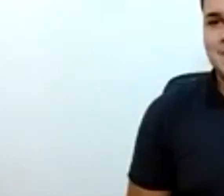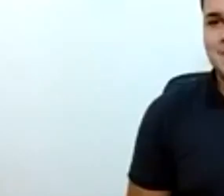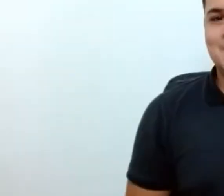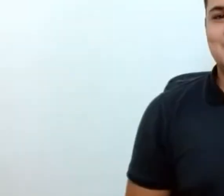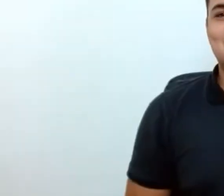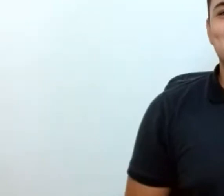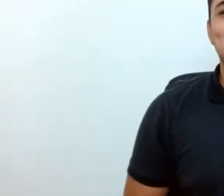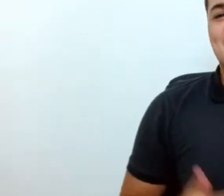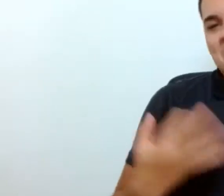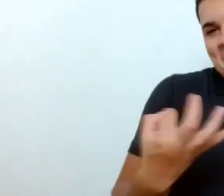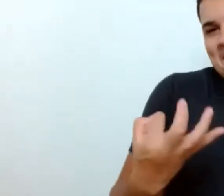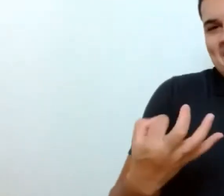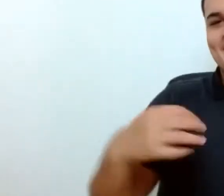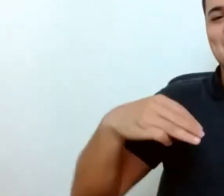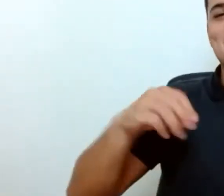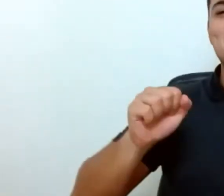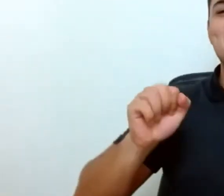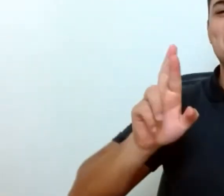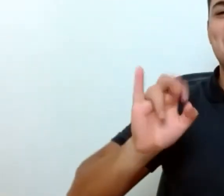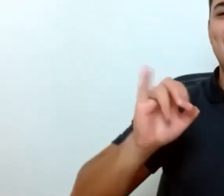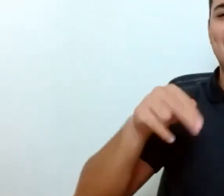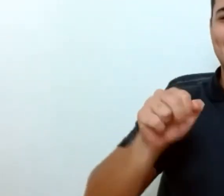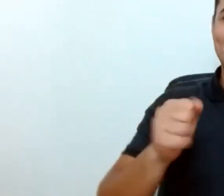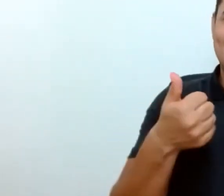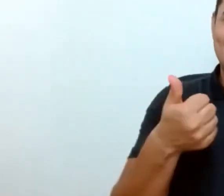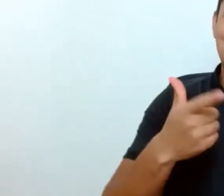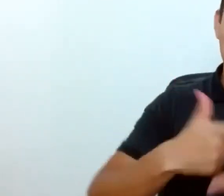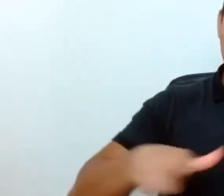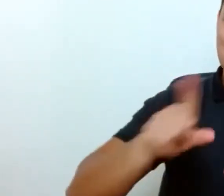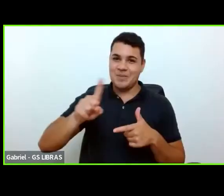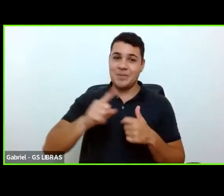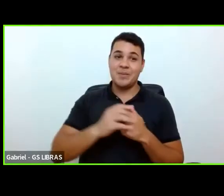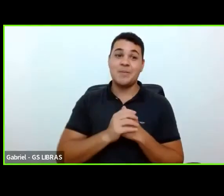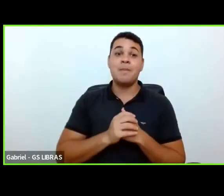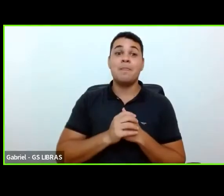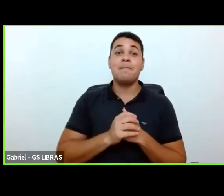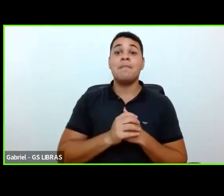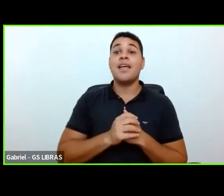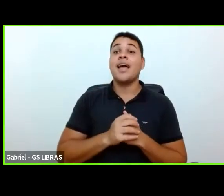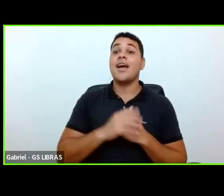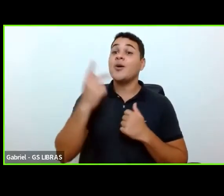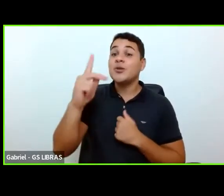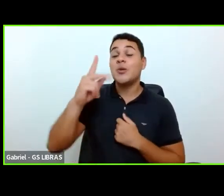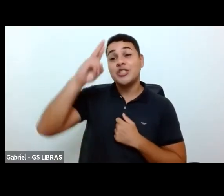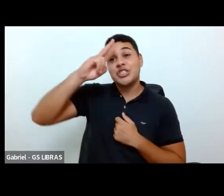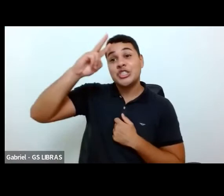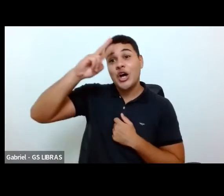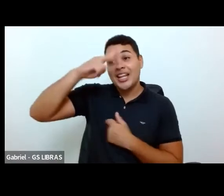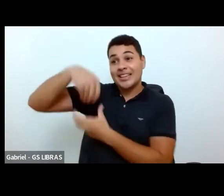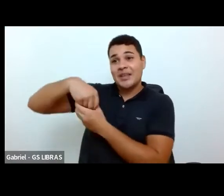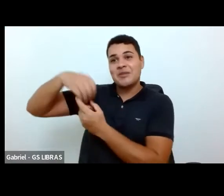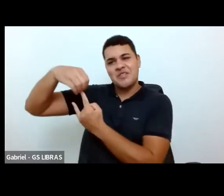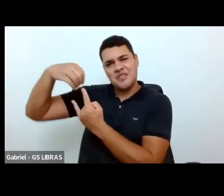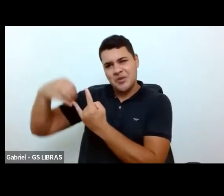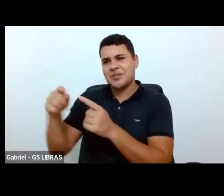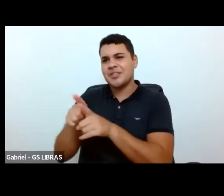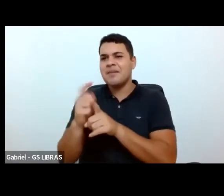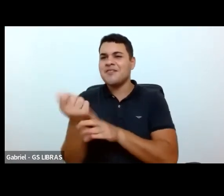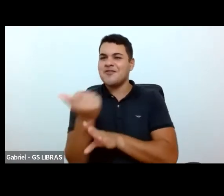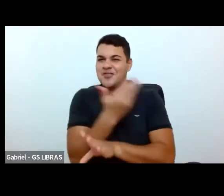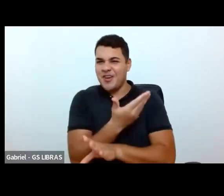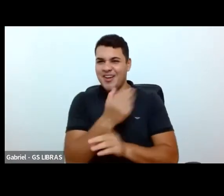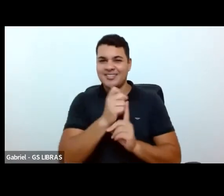Perfeito. Obrigada, Marina. Primeiro, por dividir sua trajetória, né, dentro da Fiocruz, desde a sua formação e